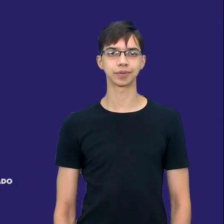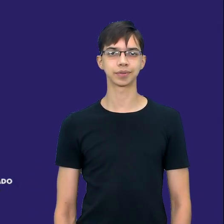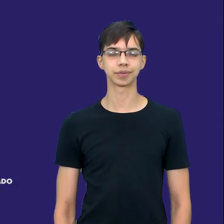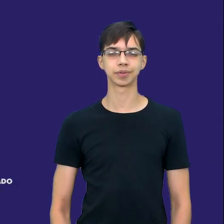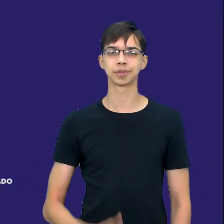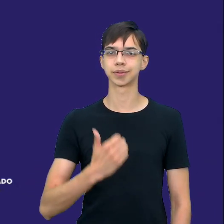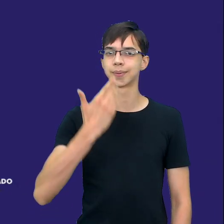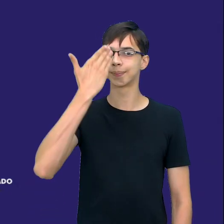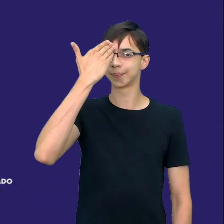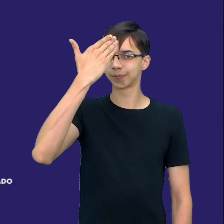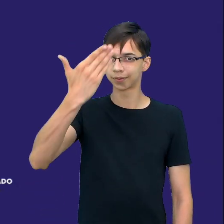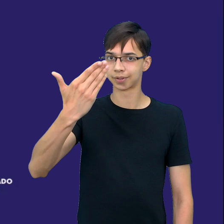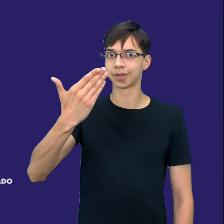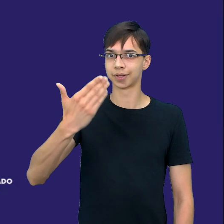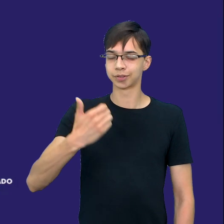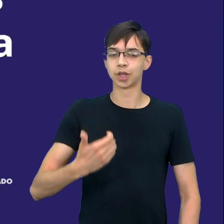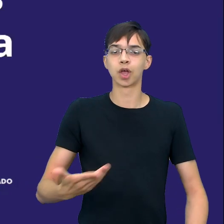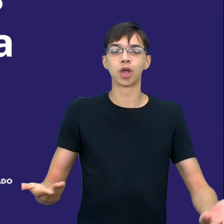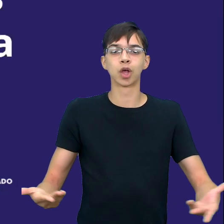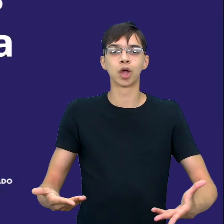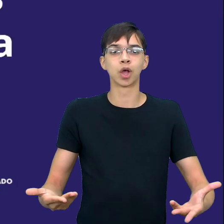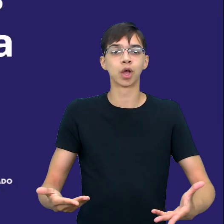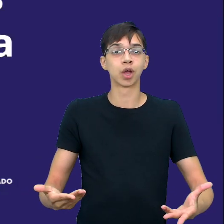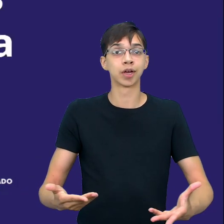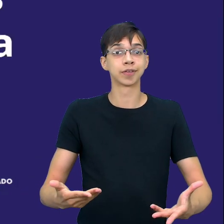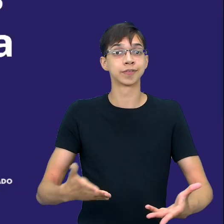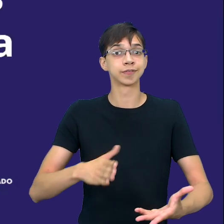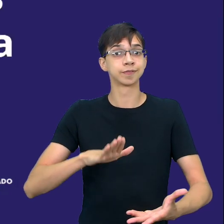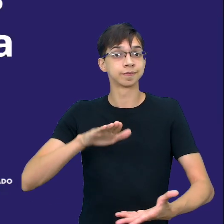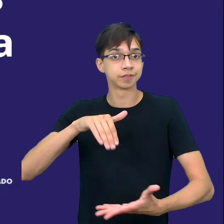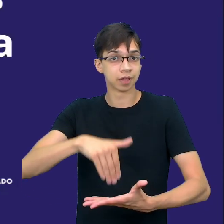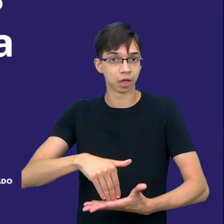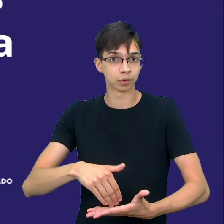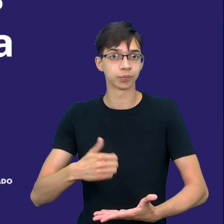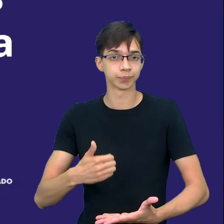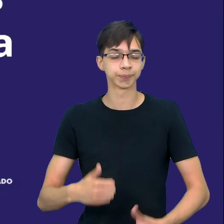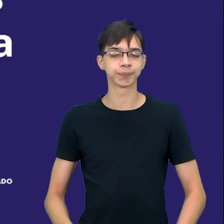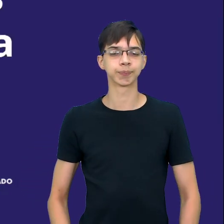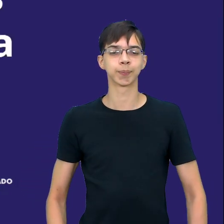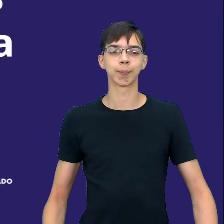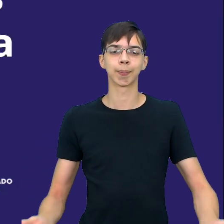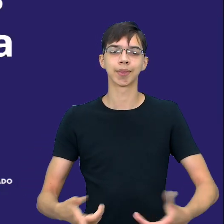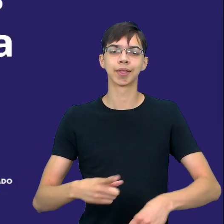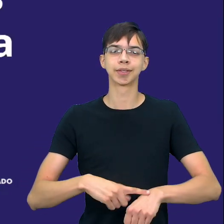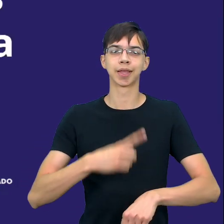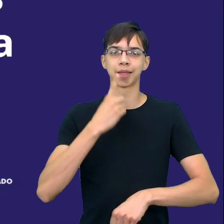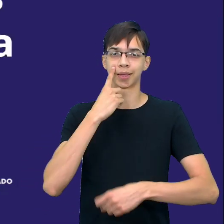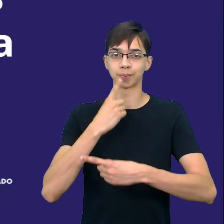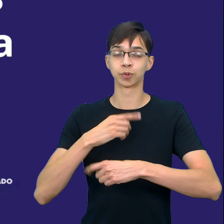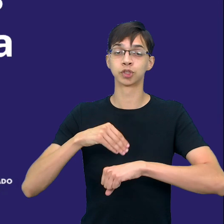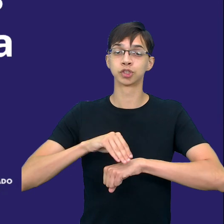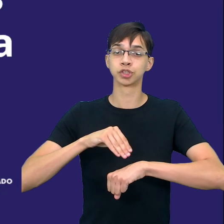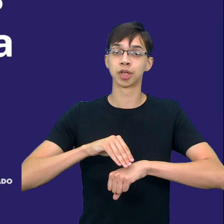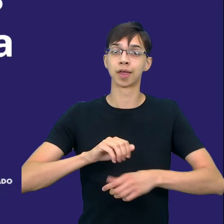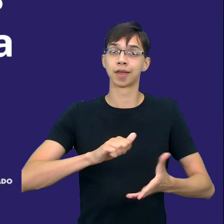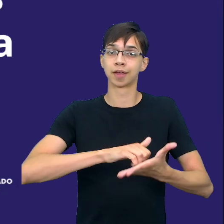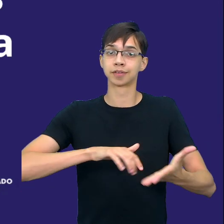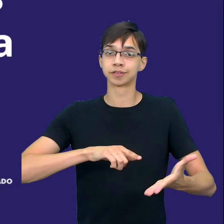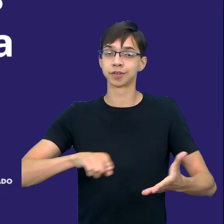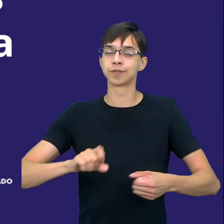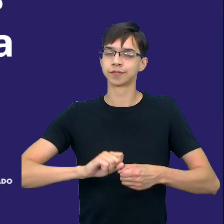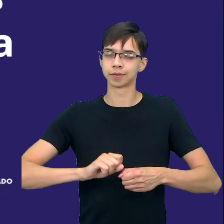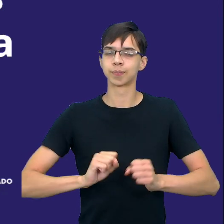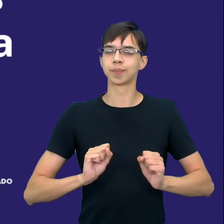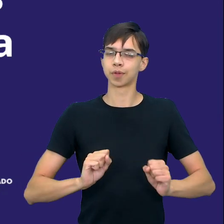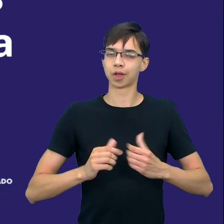Obrigada, João. Bom, estamos chegando no fim da nossa formação. A gente chegou aí no momento de sugestões de atividades que vocês podem desenvolver